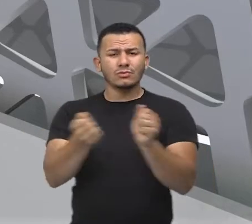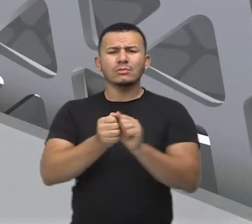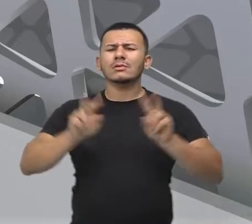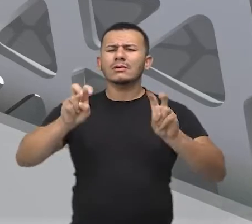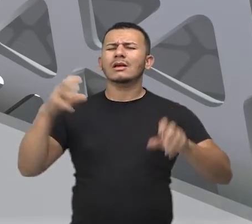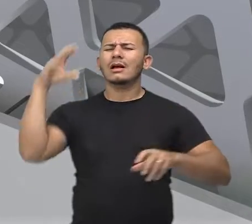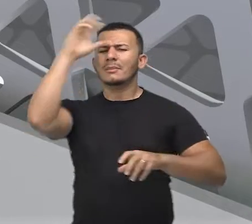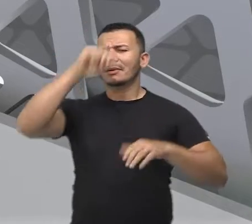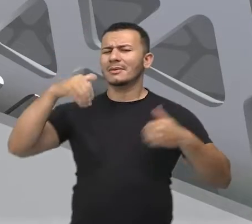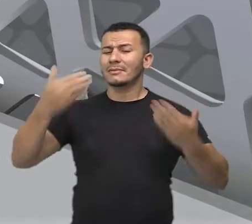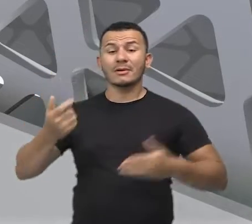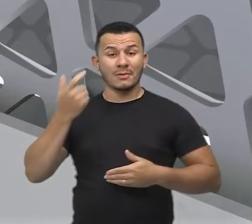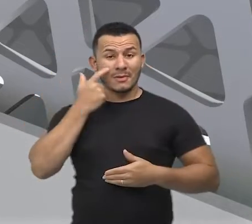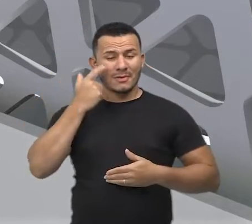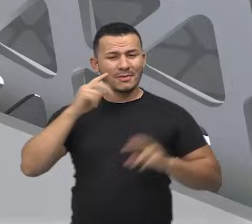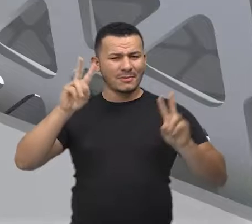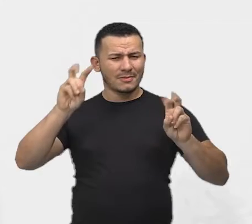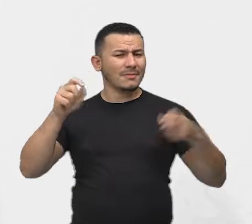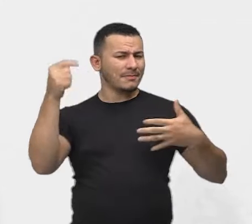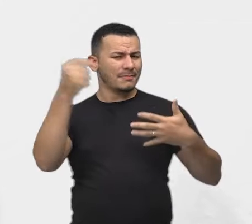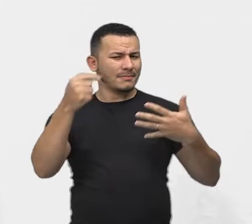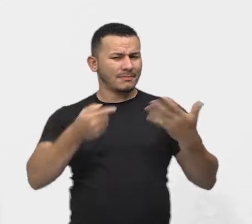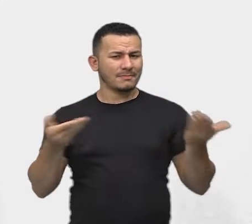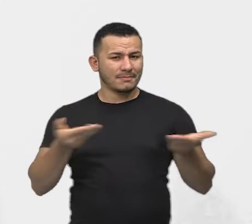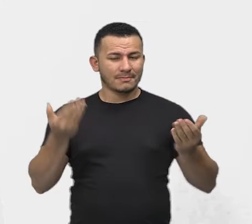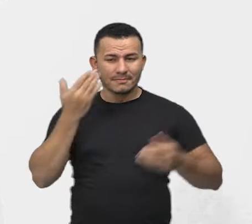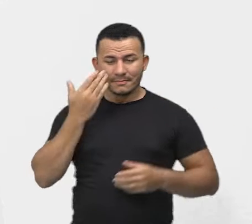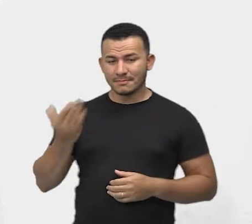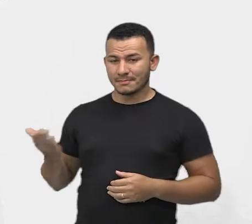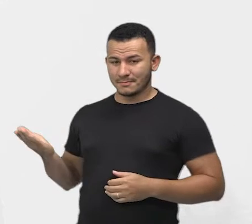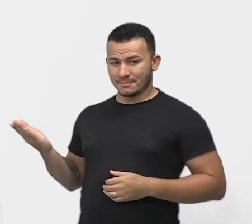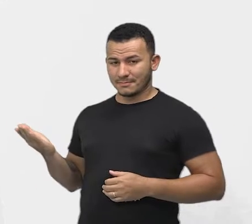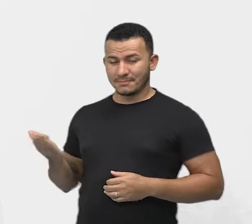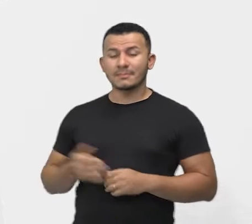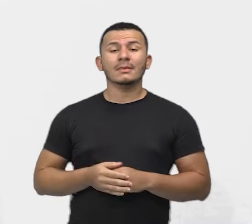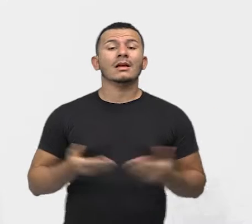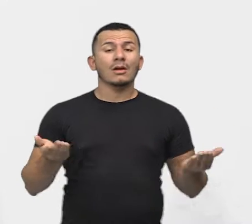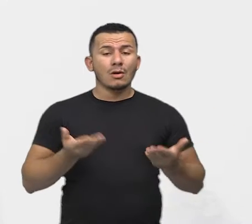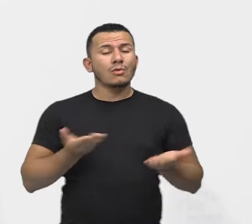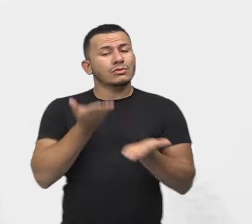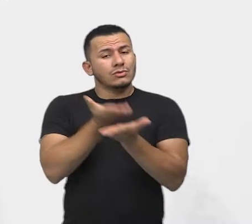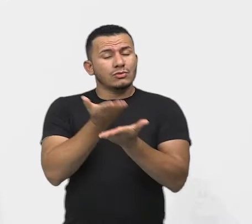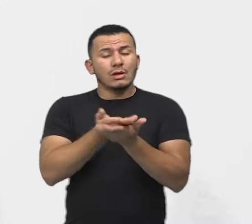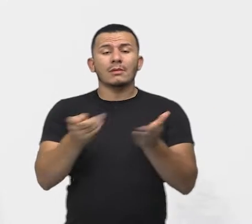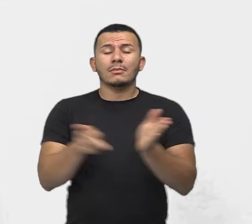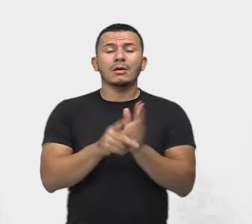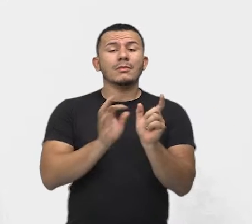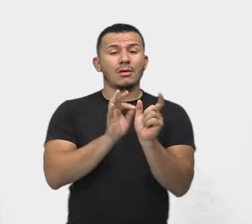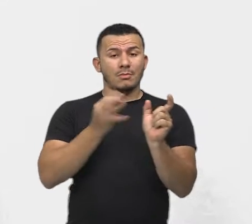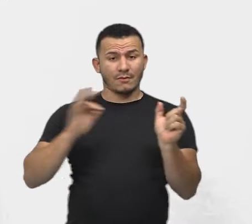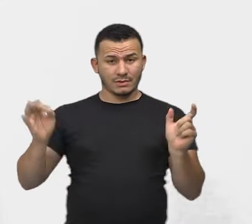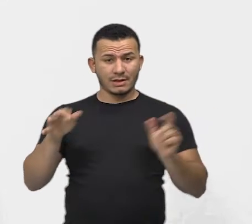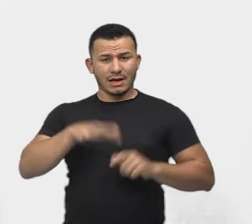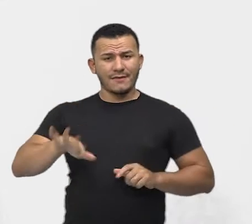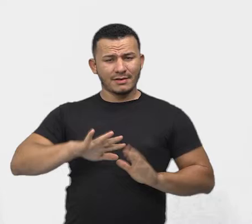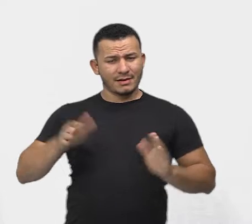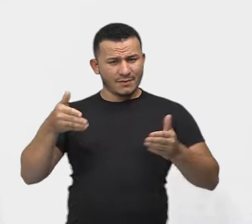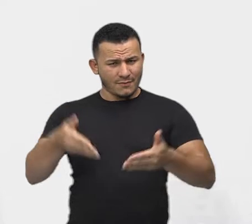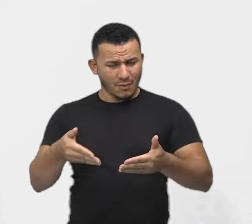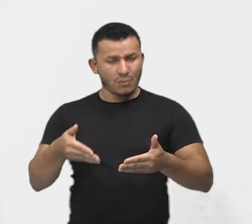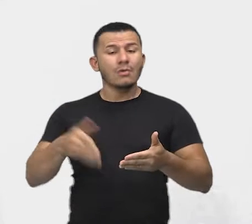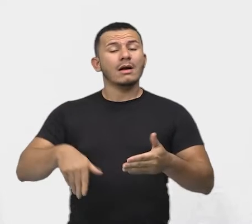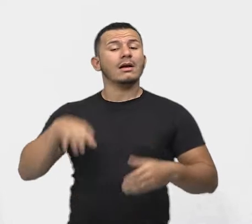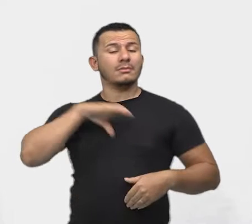aprender hoje? Então, observando o nosso objeto de conhecimento, na aula de hoje vamos trabalhar a morfossintaxe da língua portuguesa,